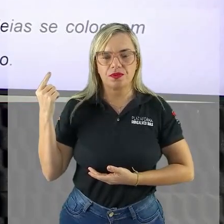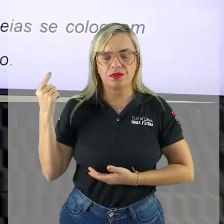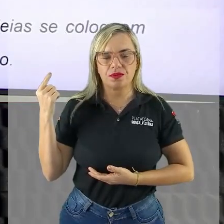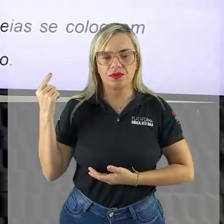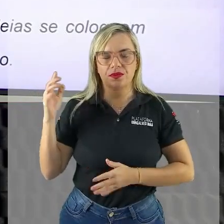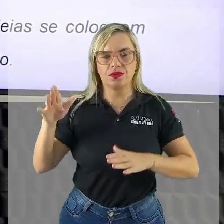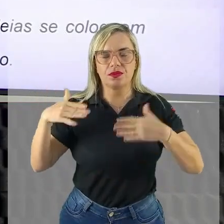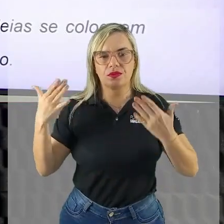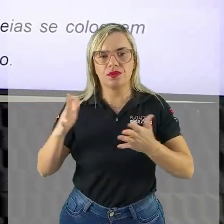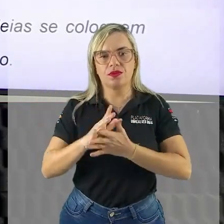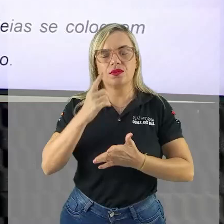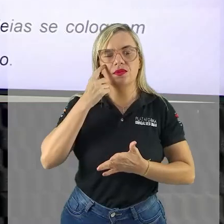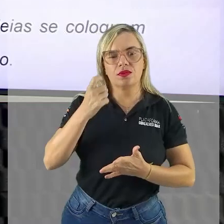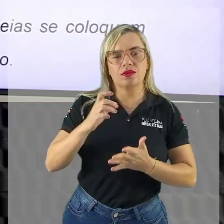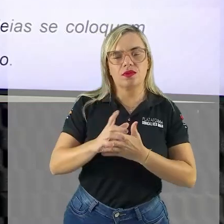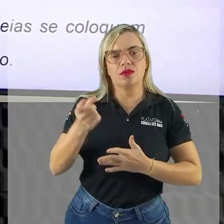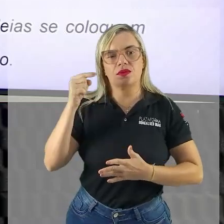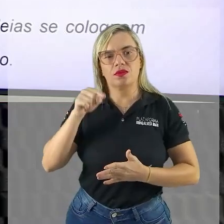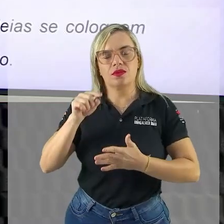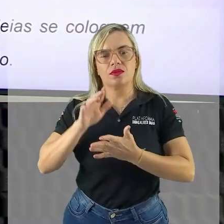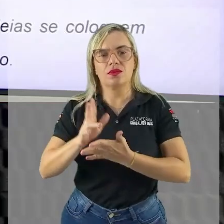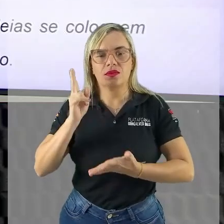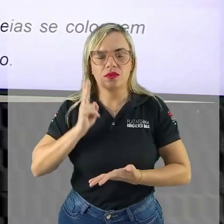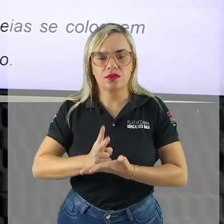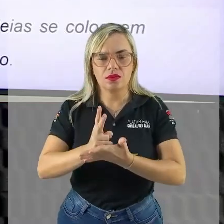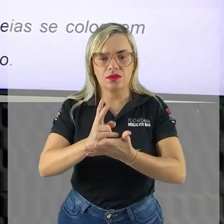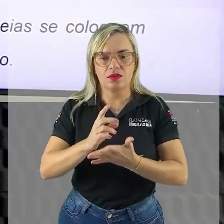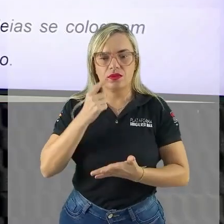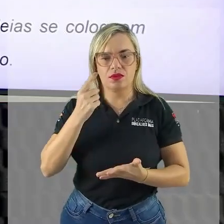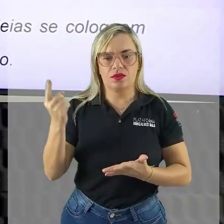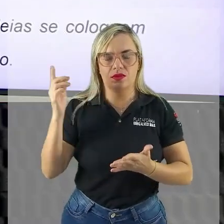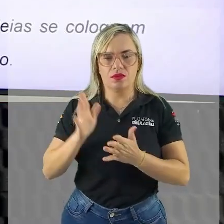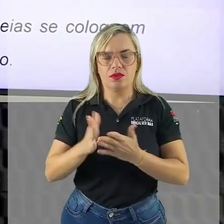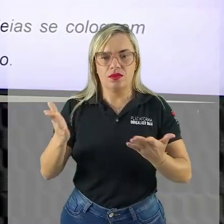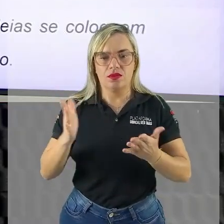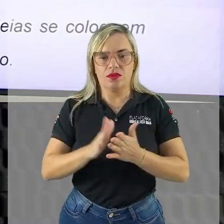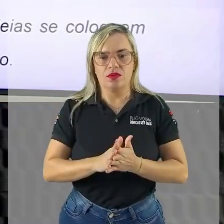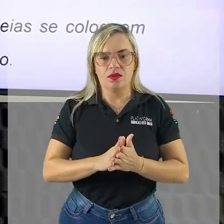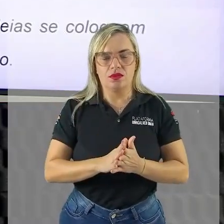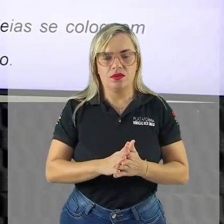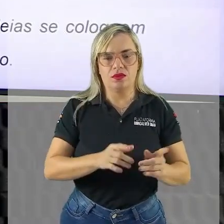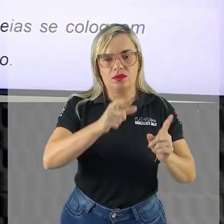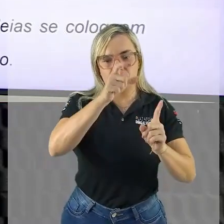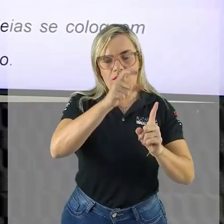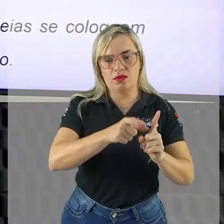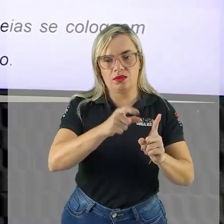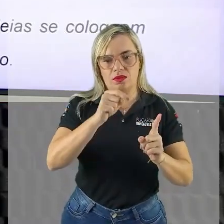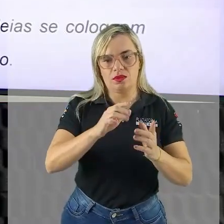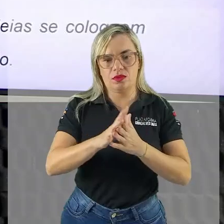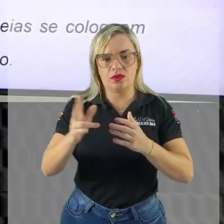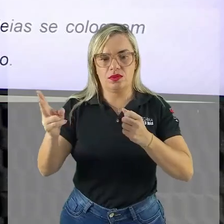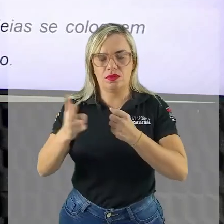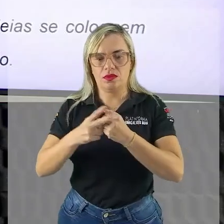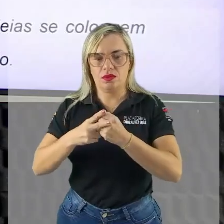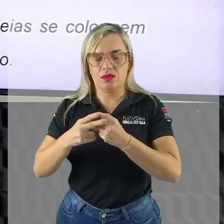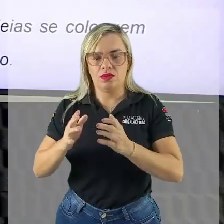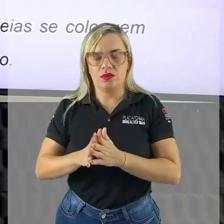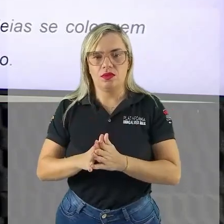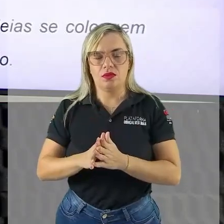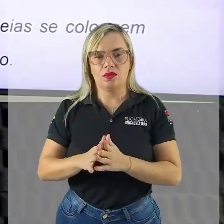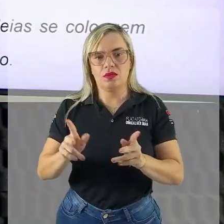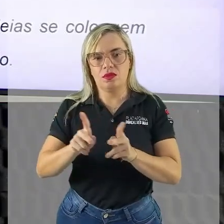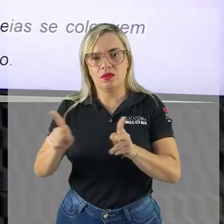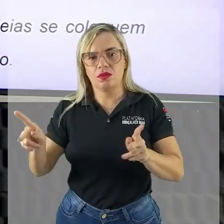lógica. Então, é interessante que você sempre busque isso. Sujeito, verbo e predicado. Quem está realizando a ação, qual